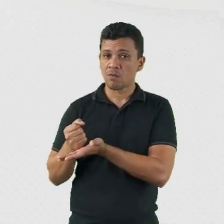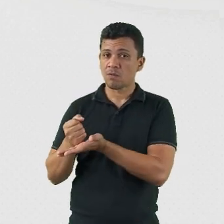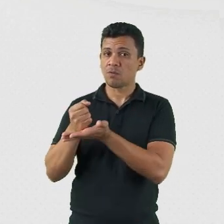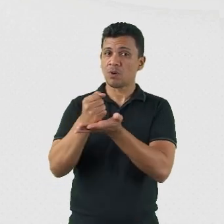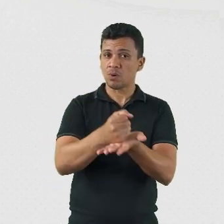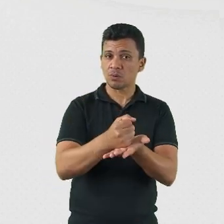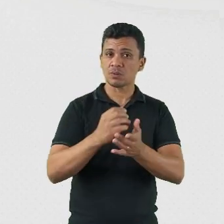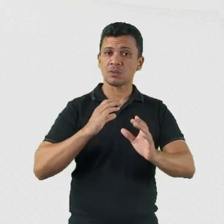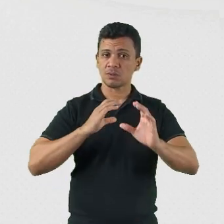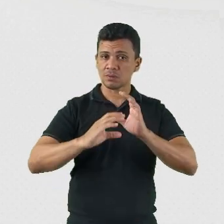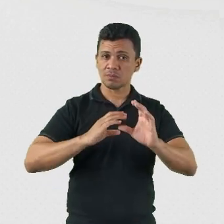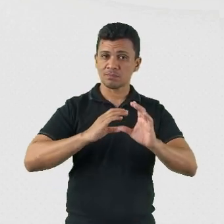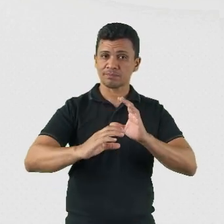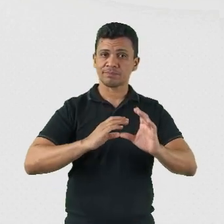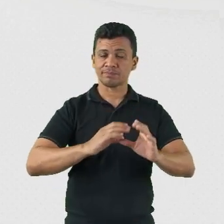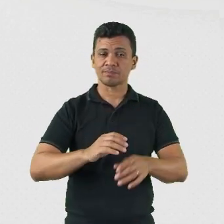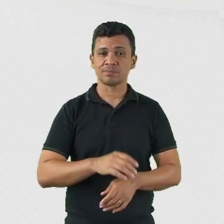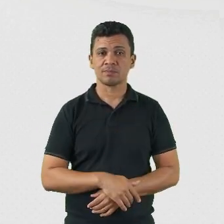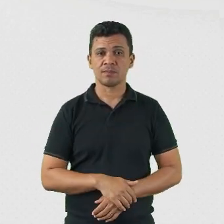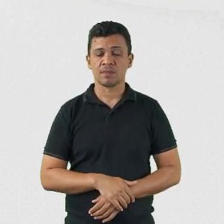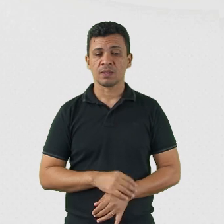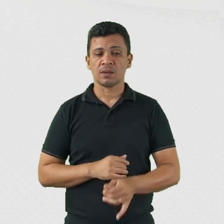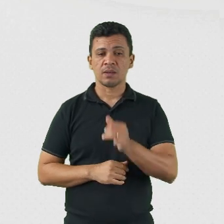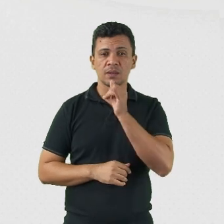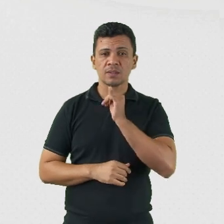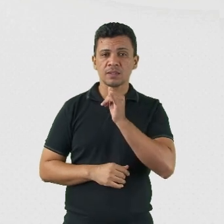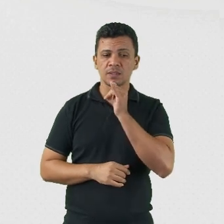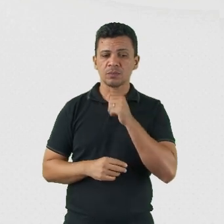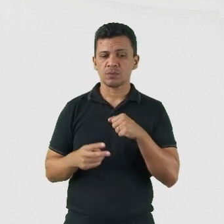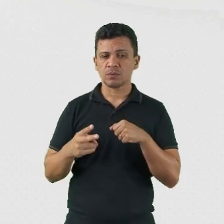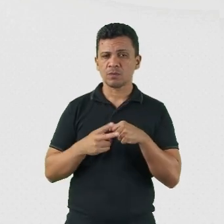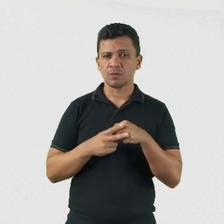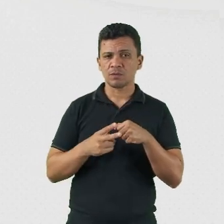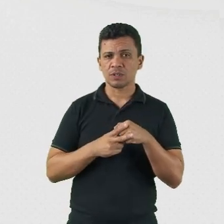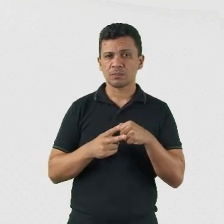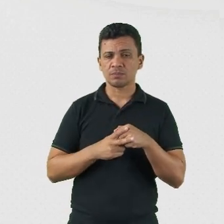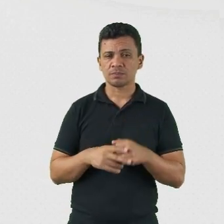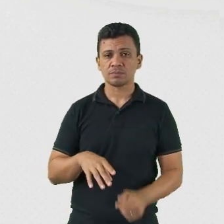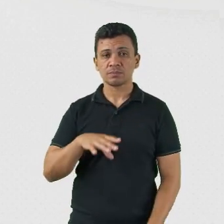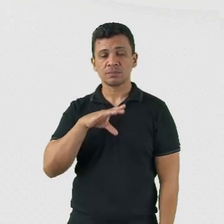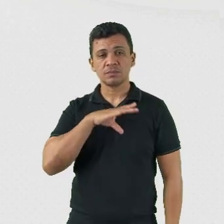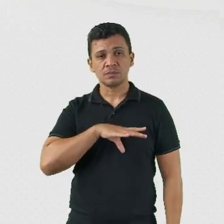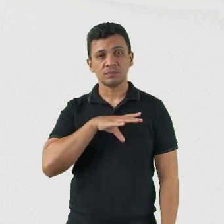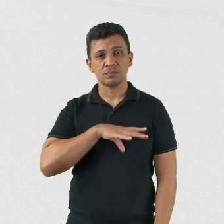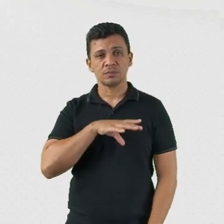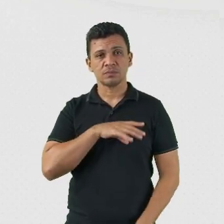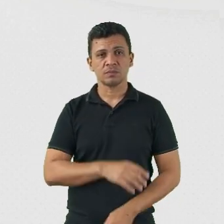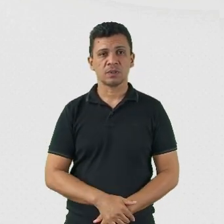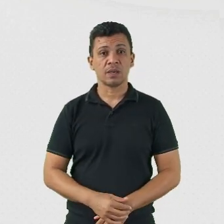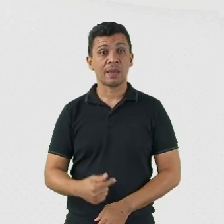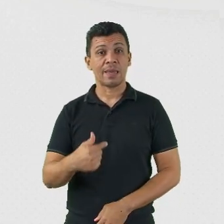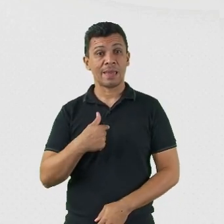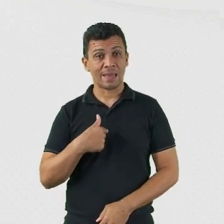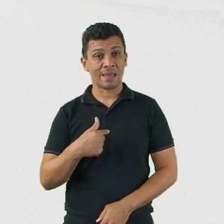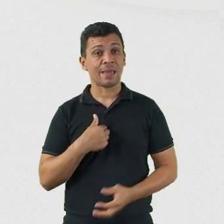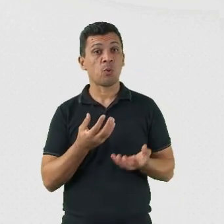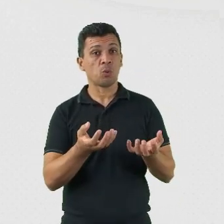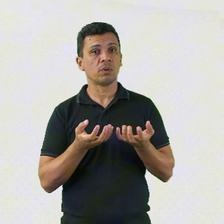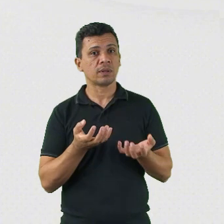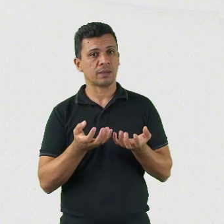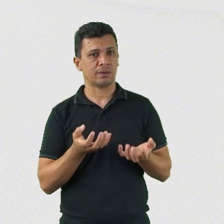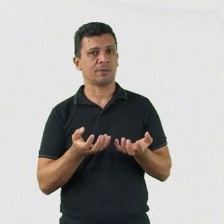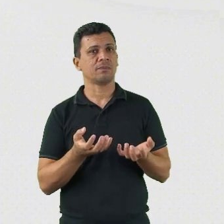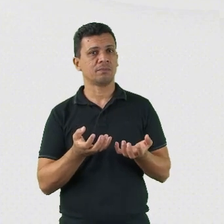processo comunicativo. Só para dar um exemplo para vocês de um verbo. Em português, a gente diz, eu quero tal